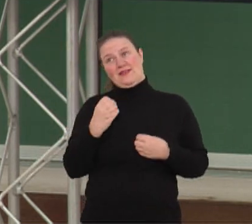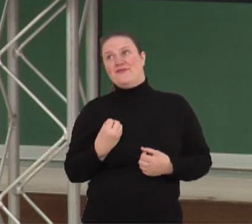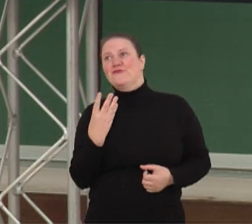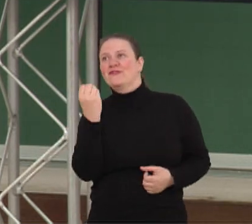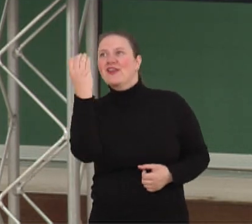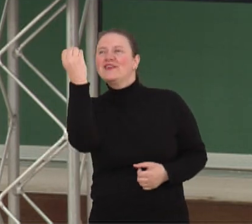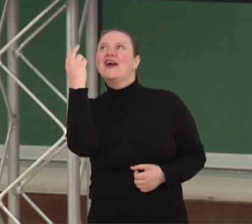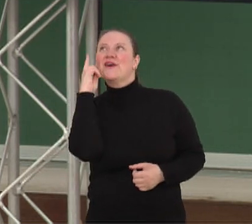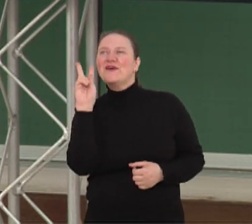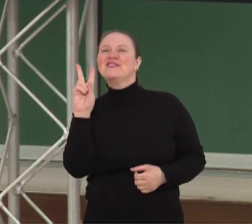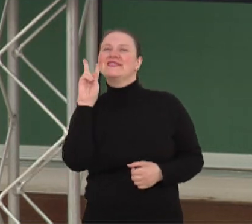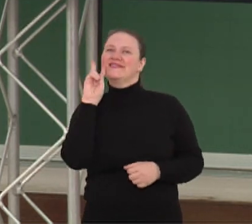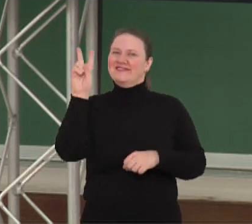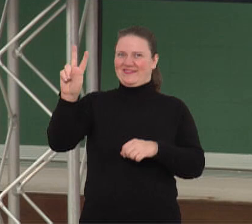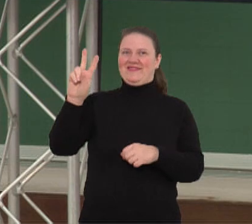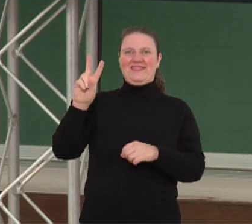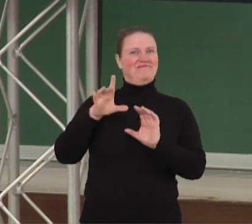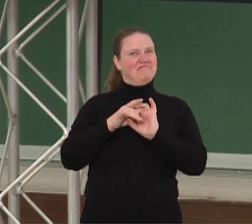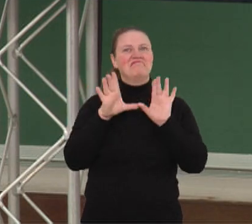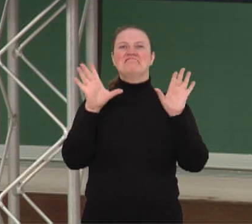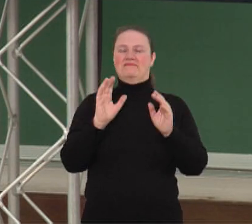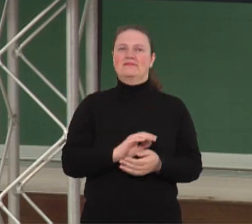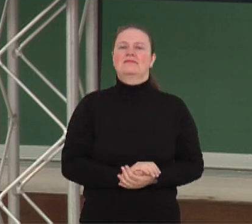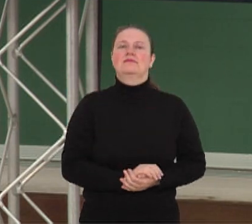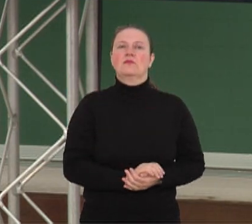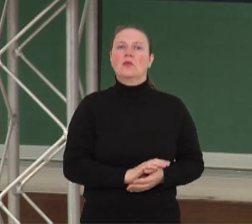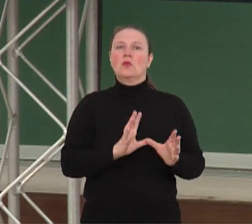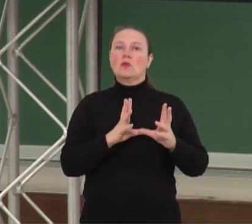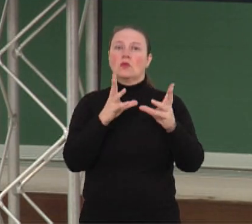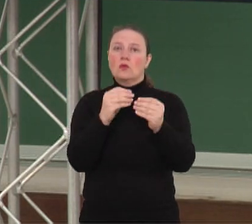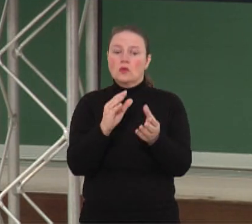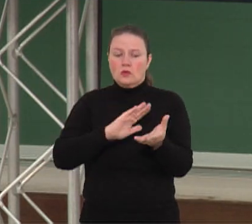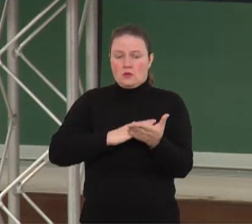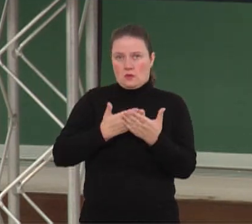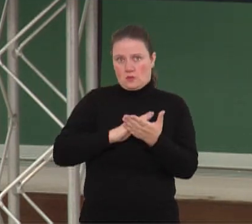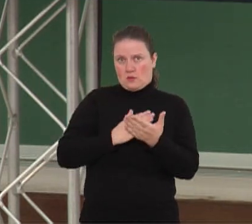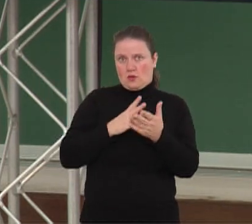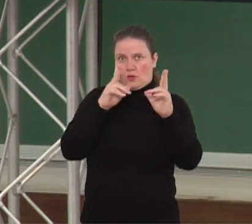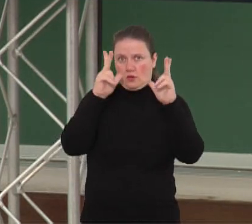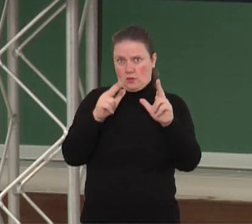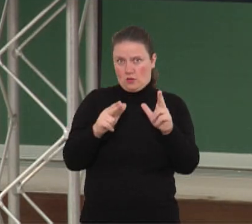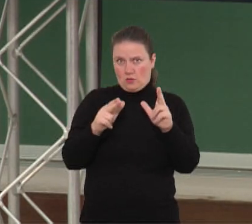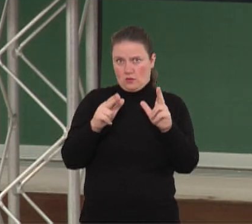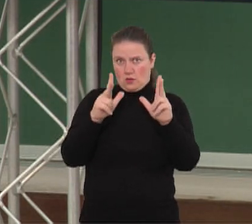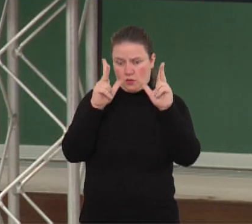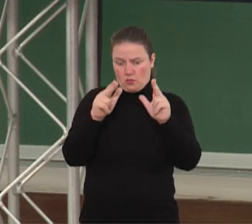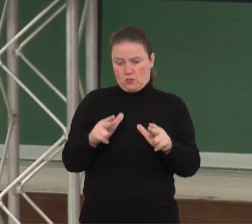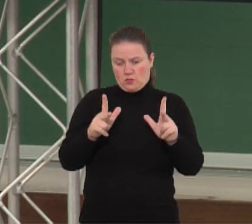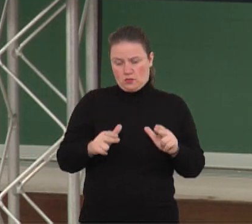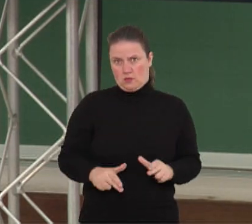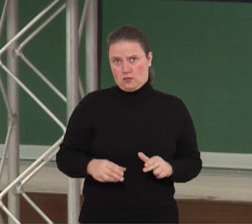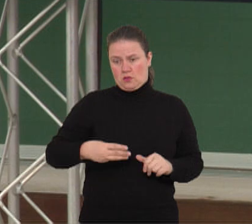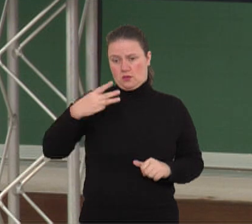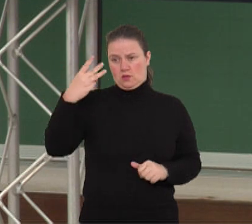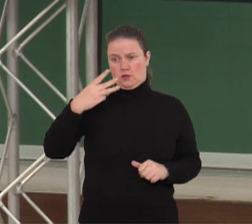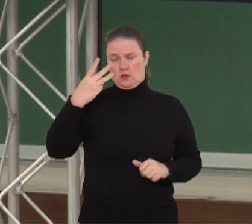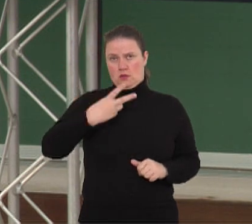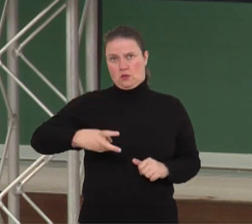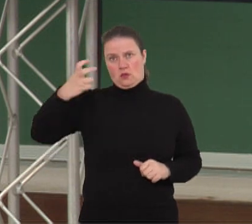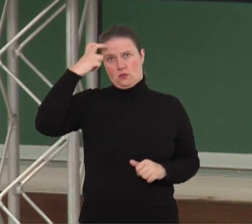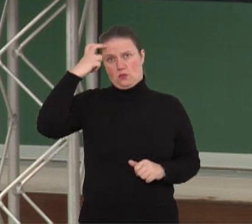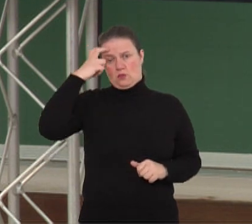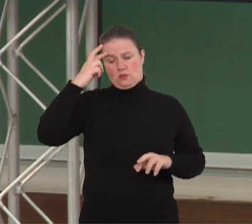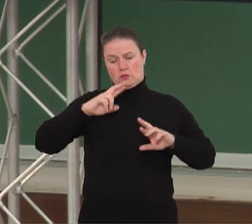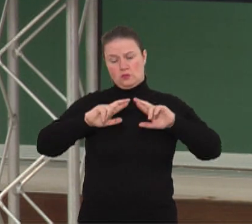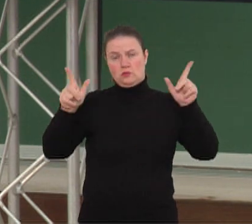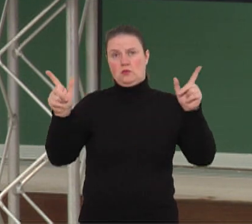pronto. Combinado? Todas interpretavam com as mesmas formas. Falei de 3 culturas que não é a nossa